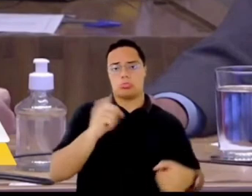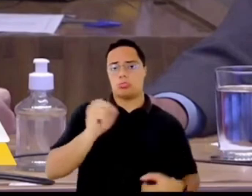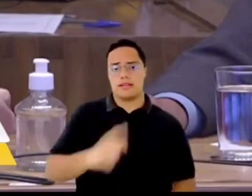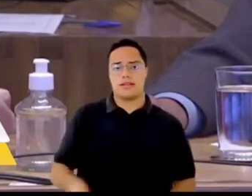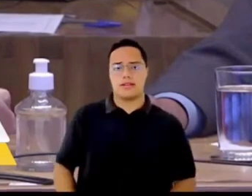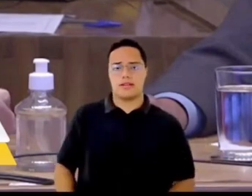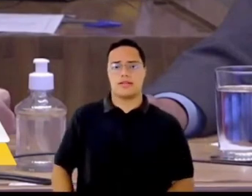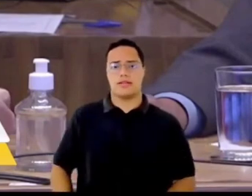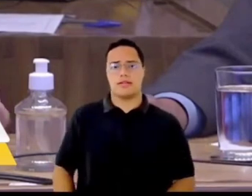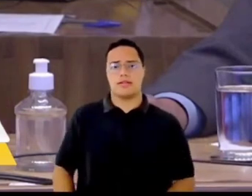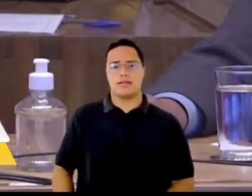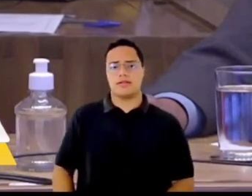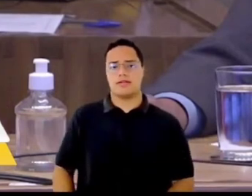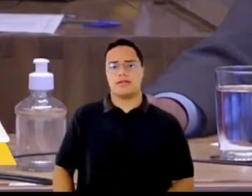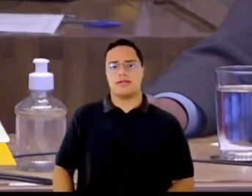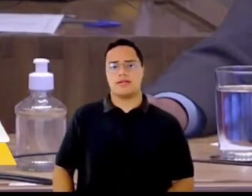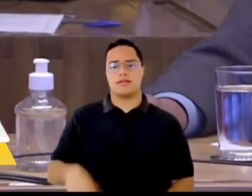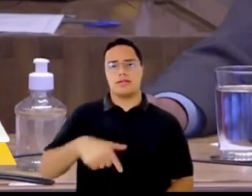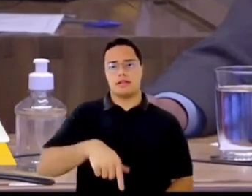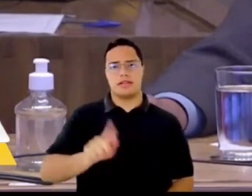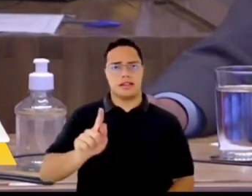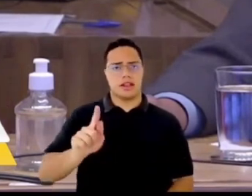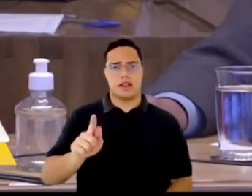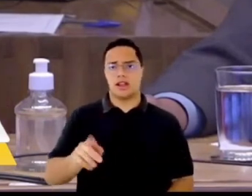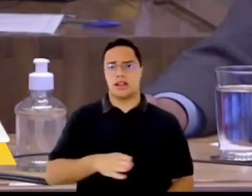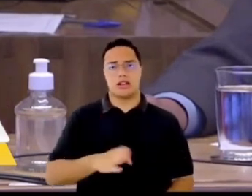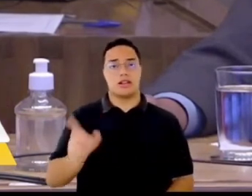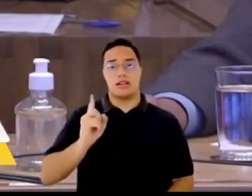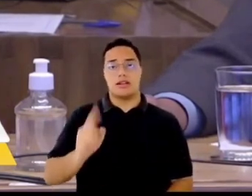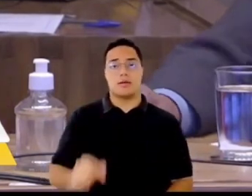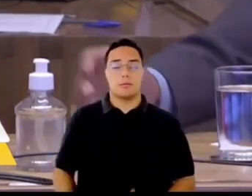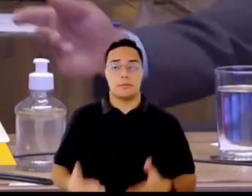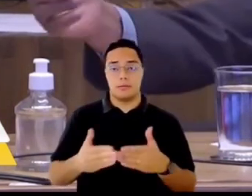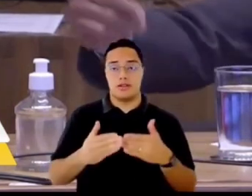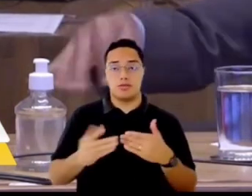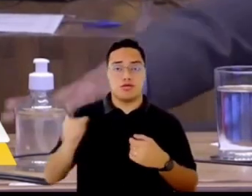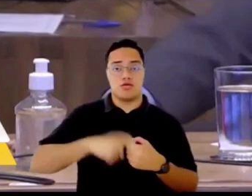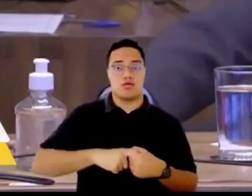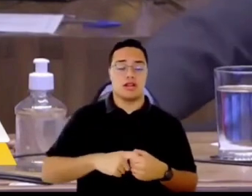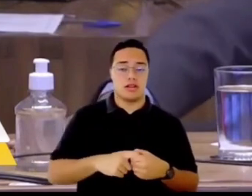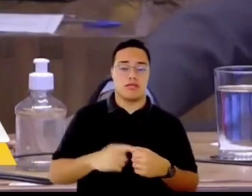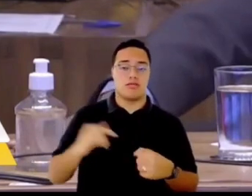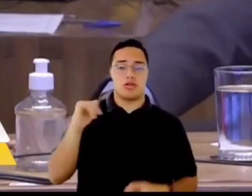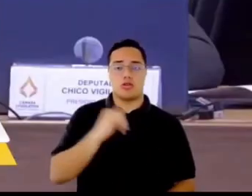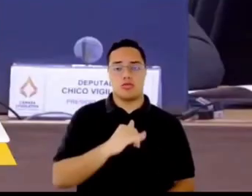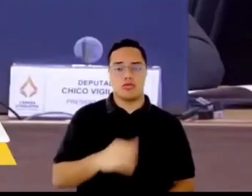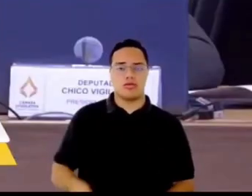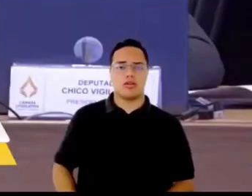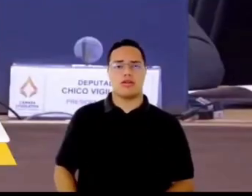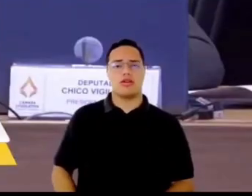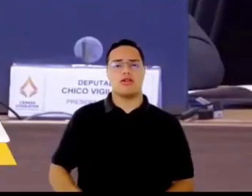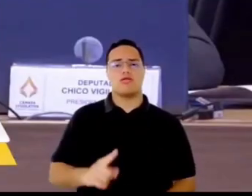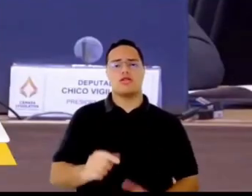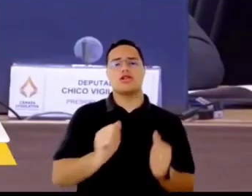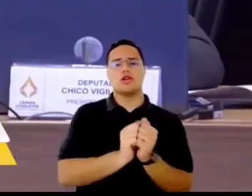ir ao QG, deixá-lo, pediu que eu voltasse para o aeroporto. O senhor foi quantas vezes no aeroporto com ele?